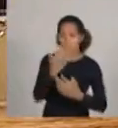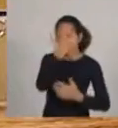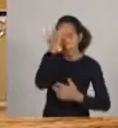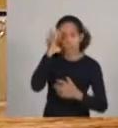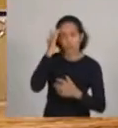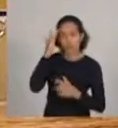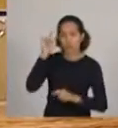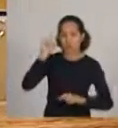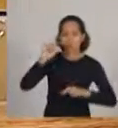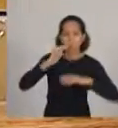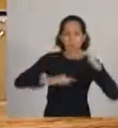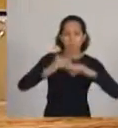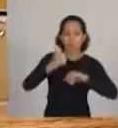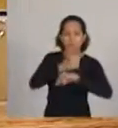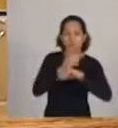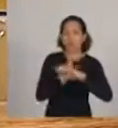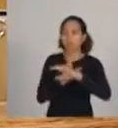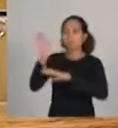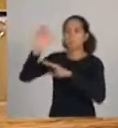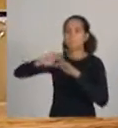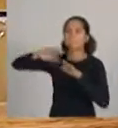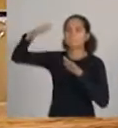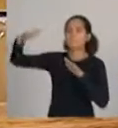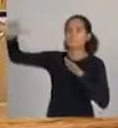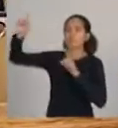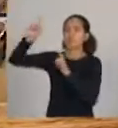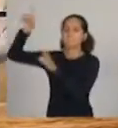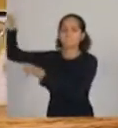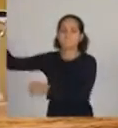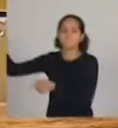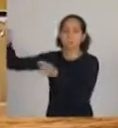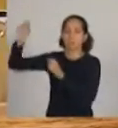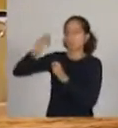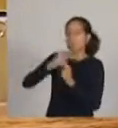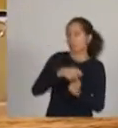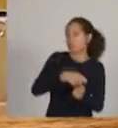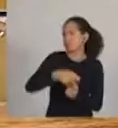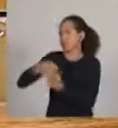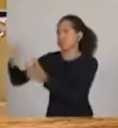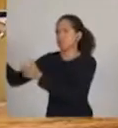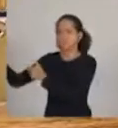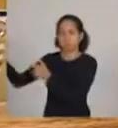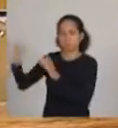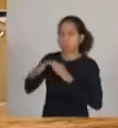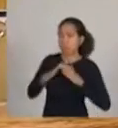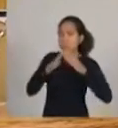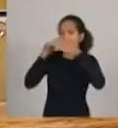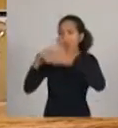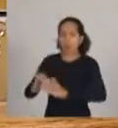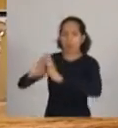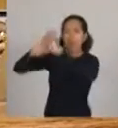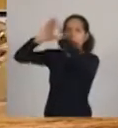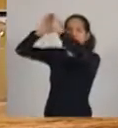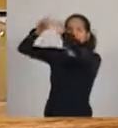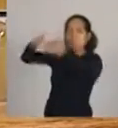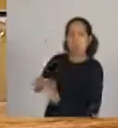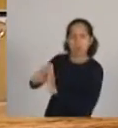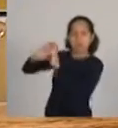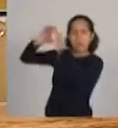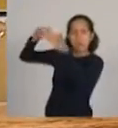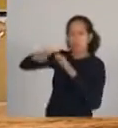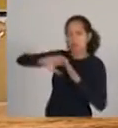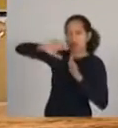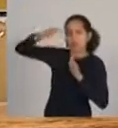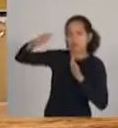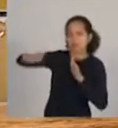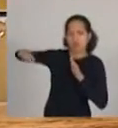vão para o mar afora e muitas vezes por conta das intempéries do tempo, do mar, que